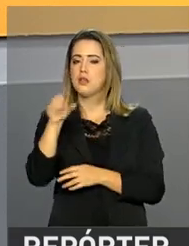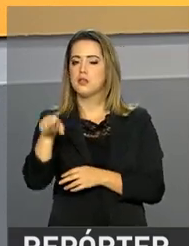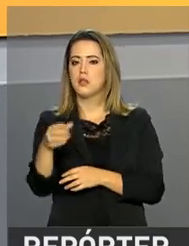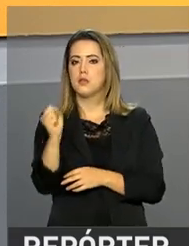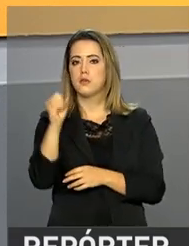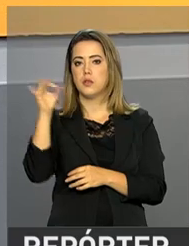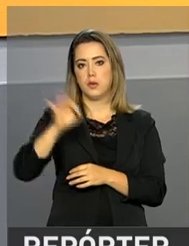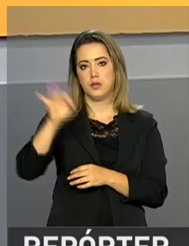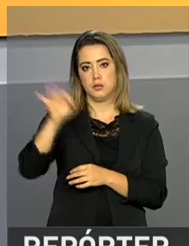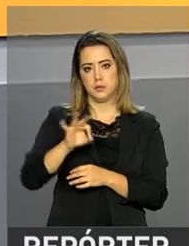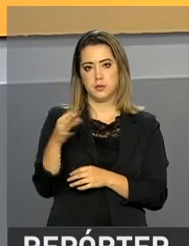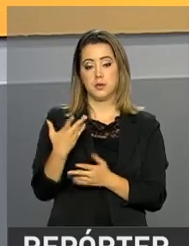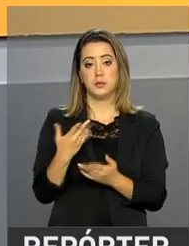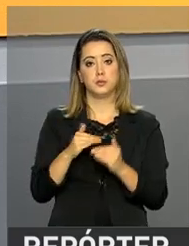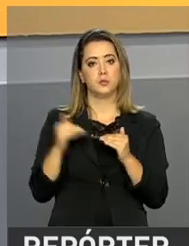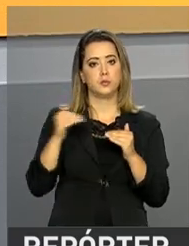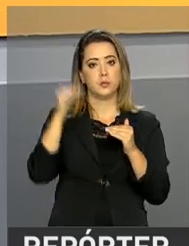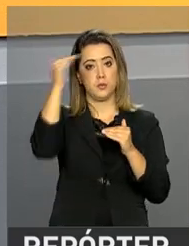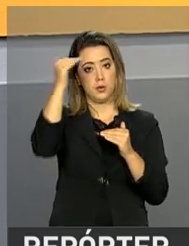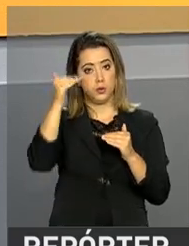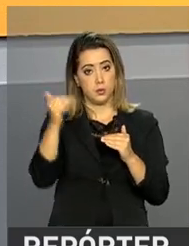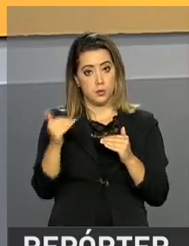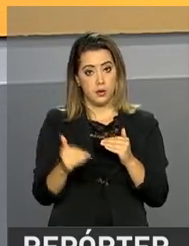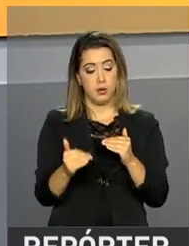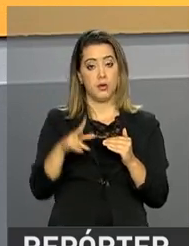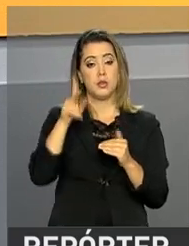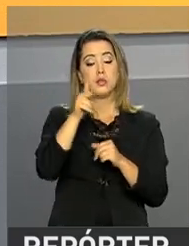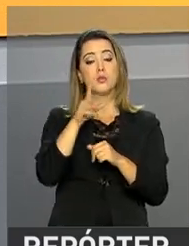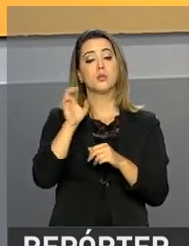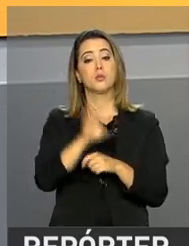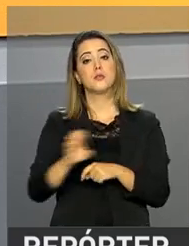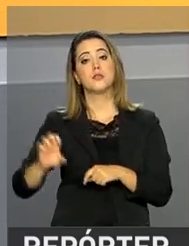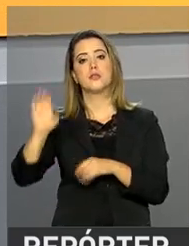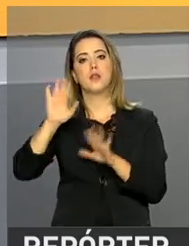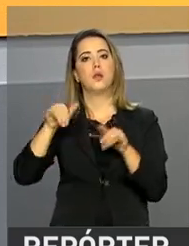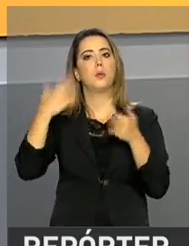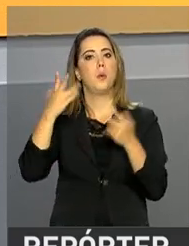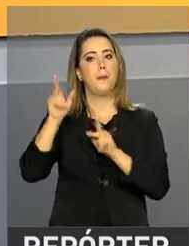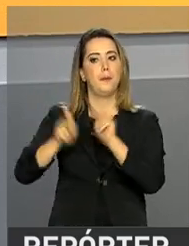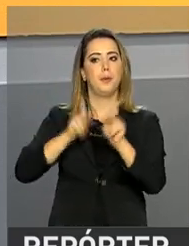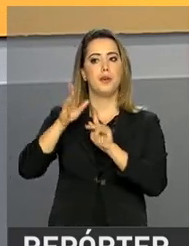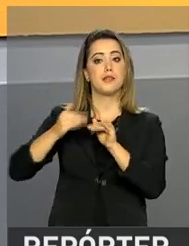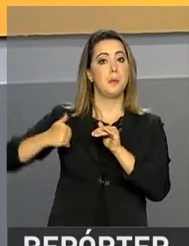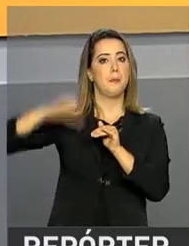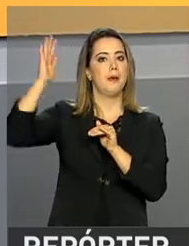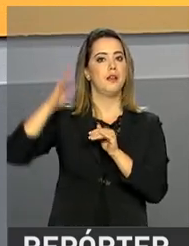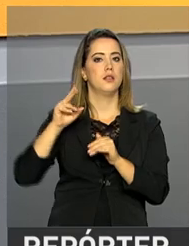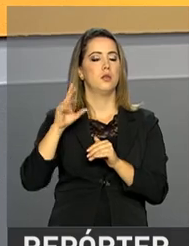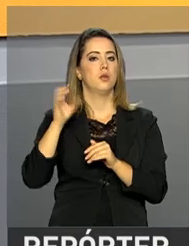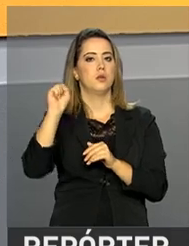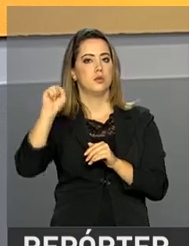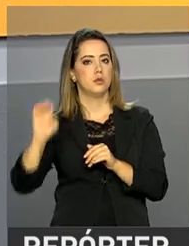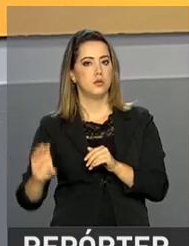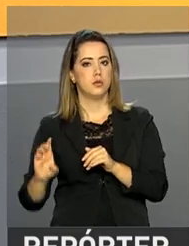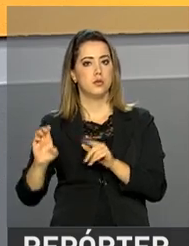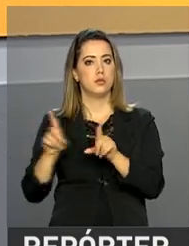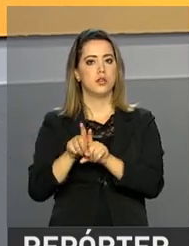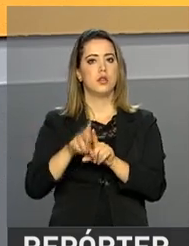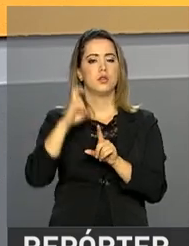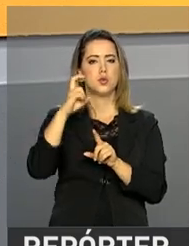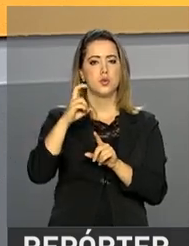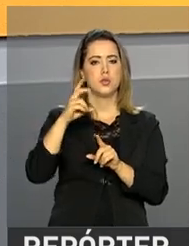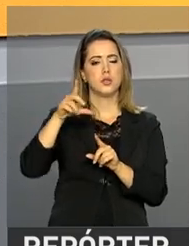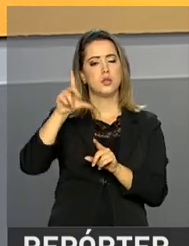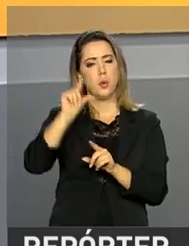80% no ranking dos estados os três mais populosos estão na região sudeste e os 5 menos